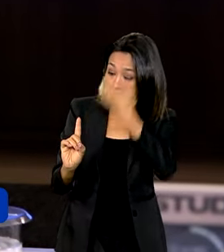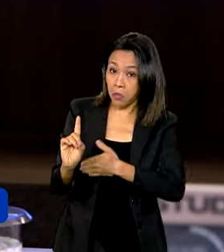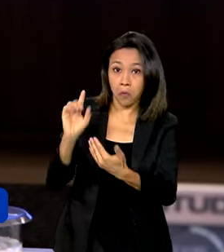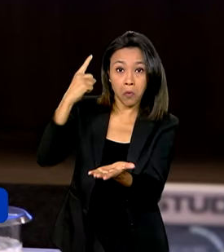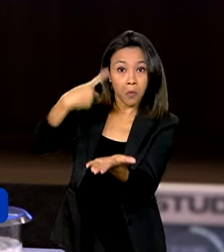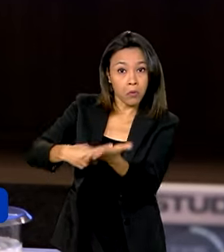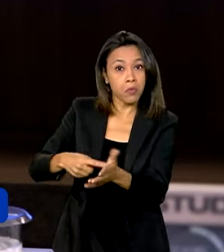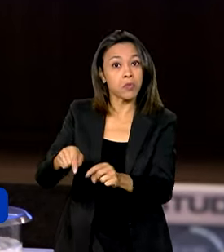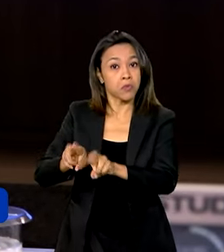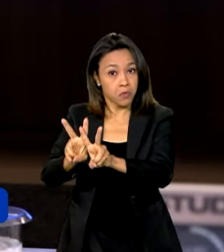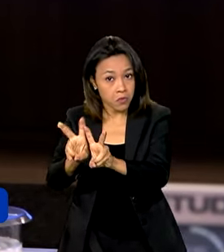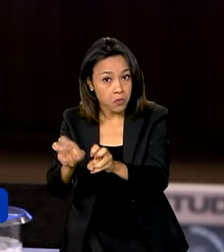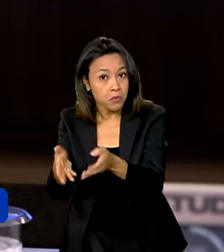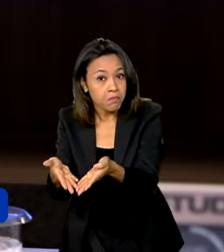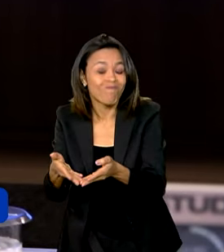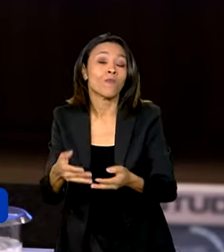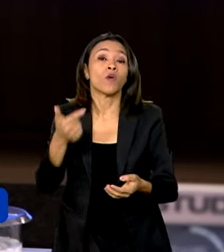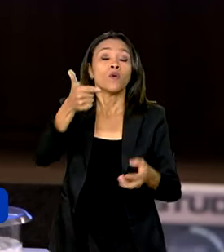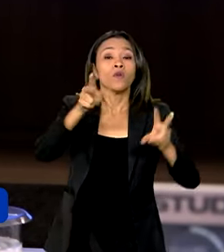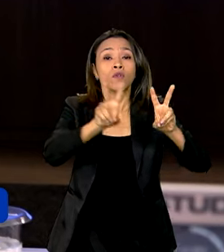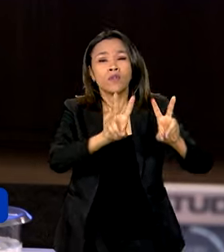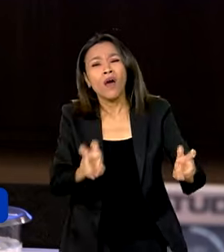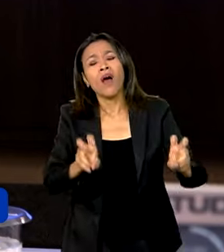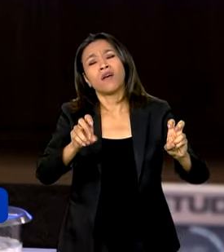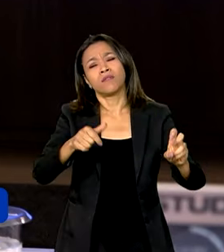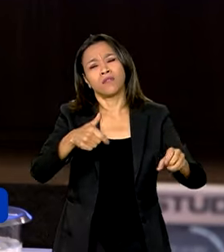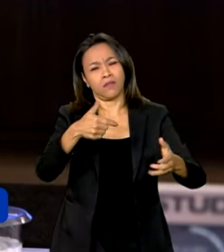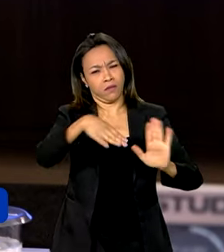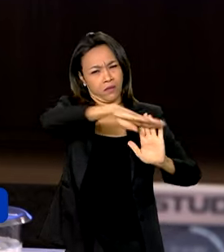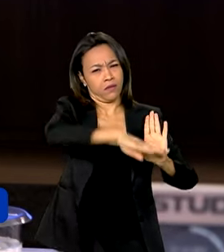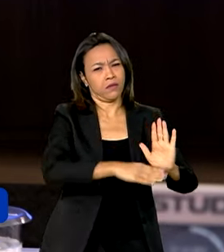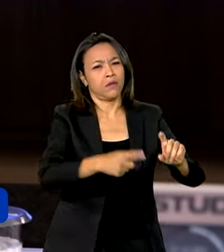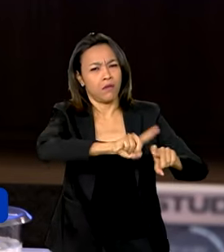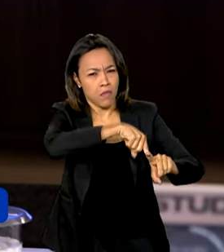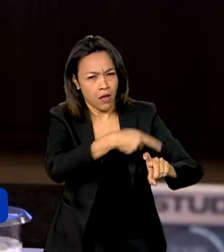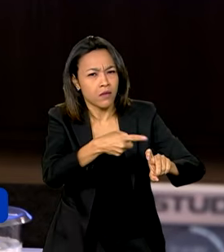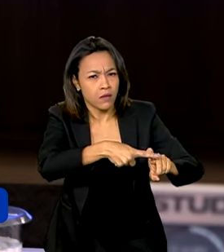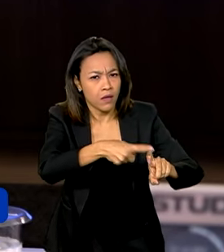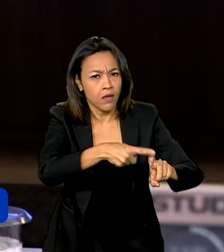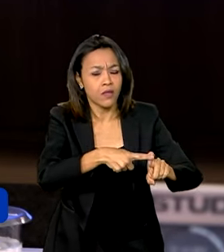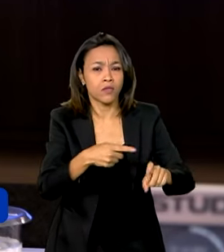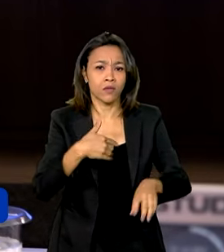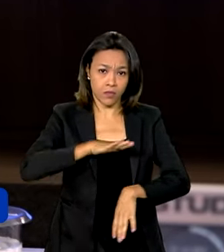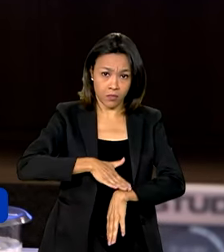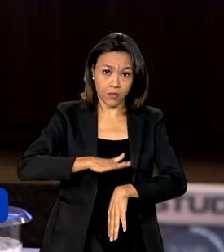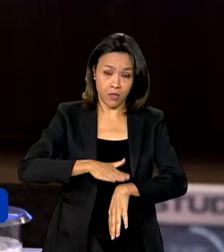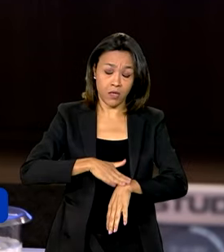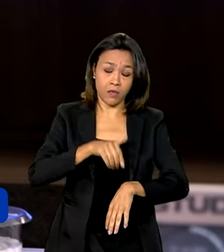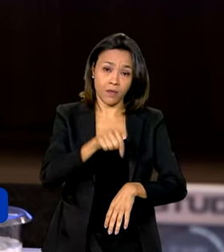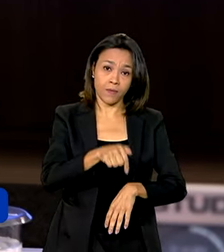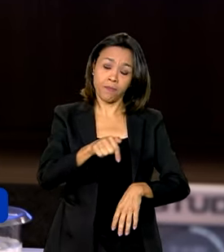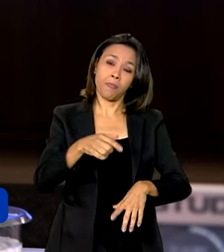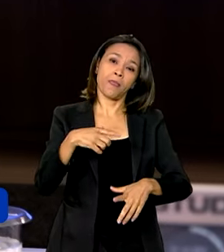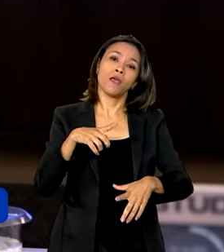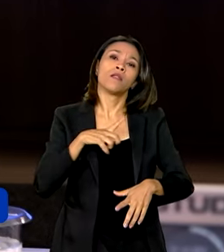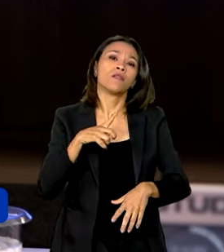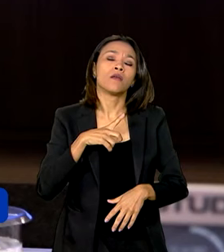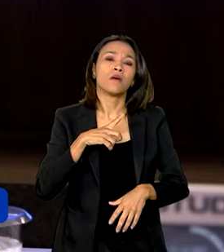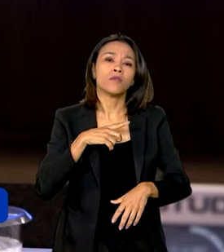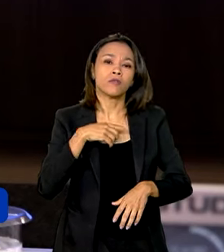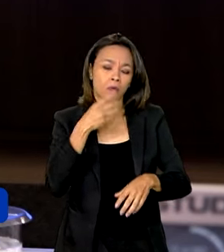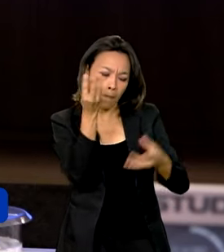Mais Médicos eh nós estamos nesse momento eh com a o trabalho em relação ao